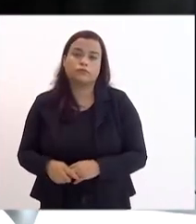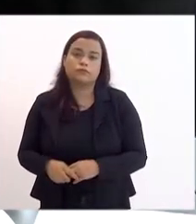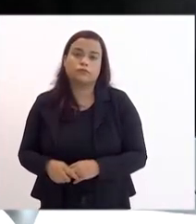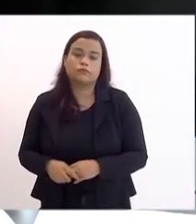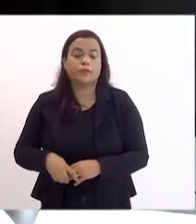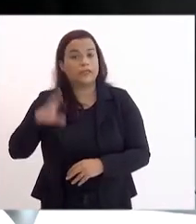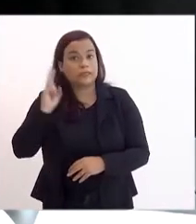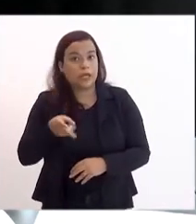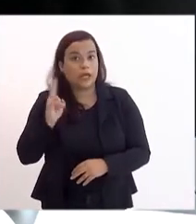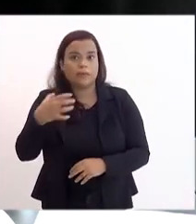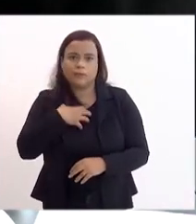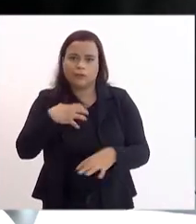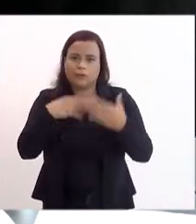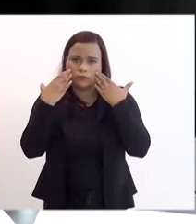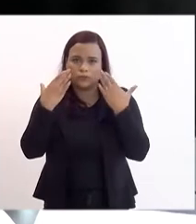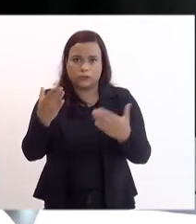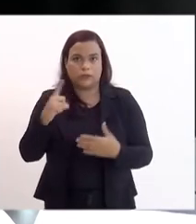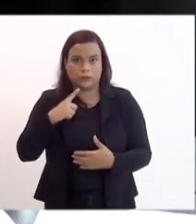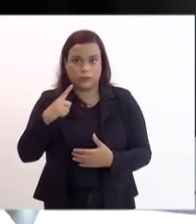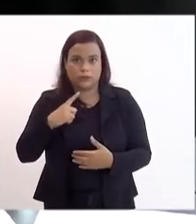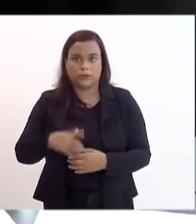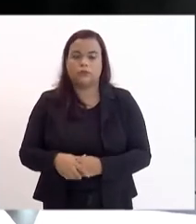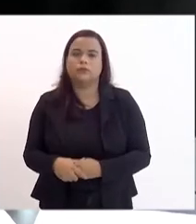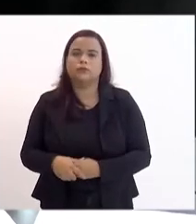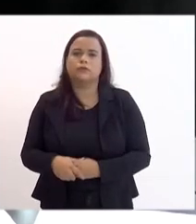Sempre em forma de destaque.